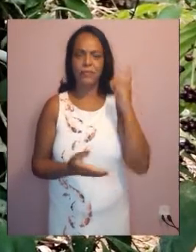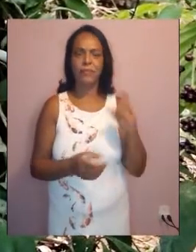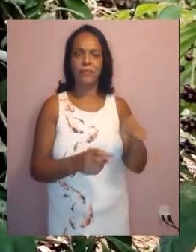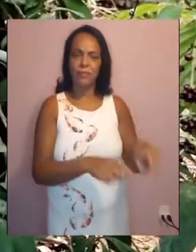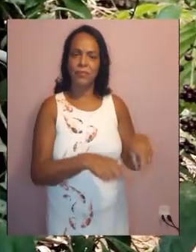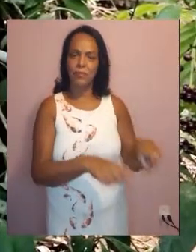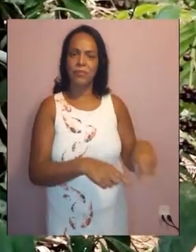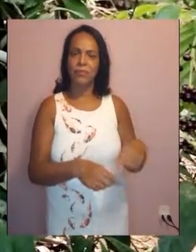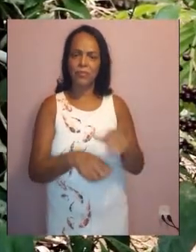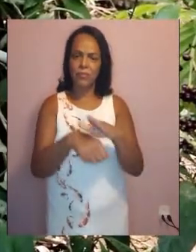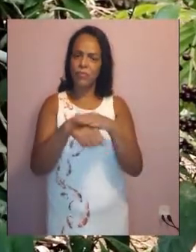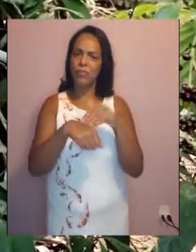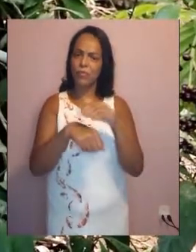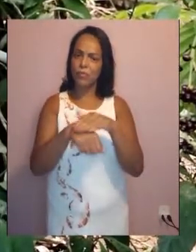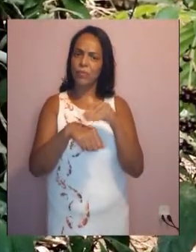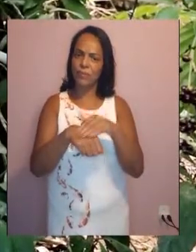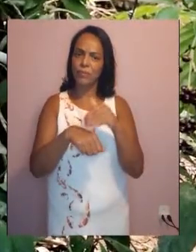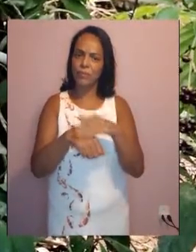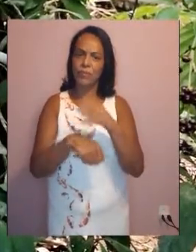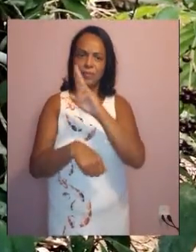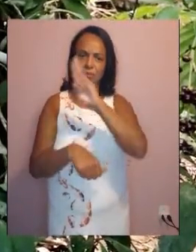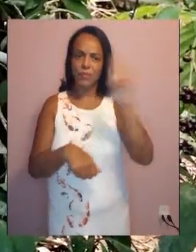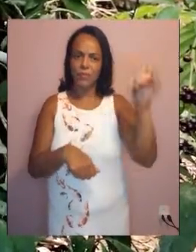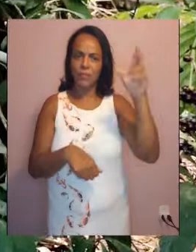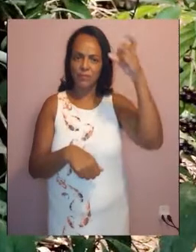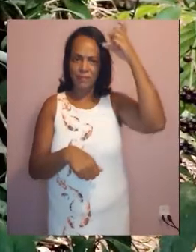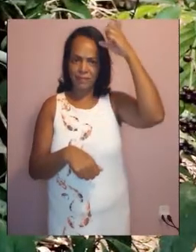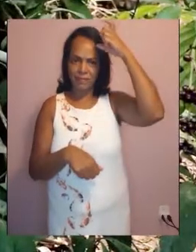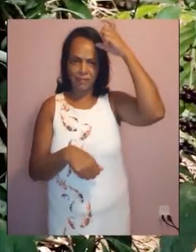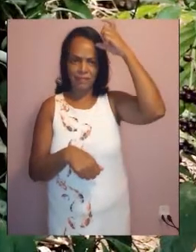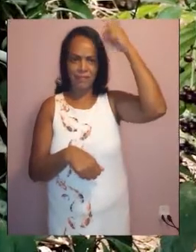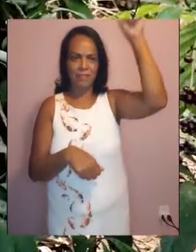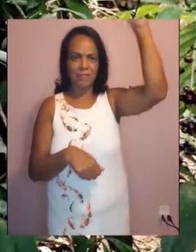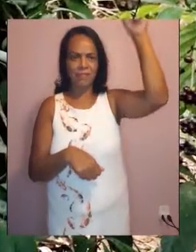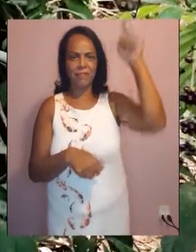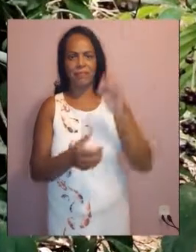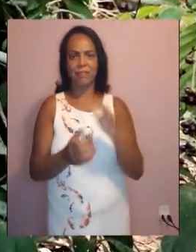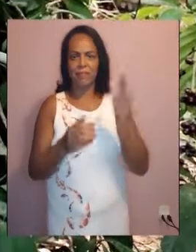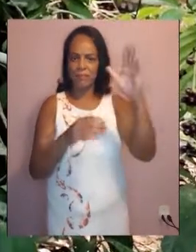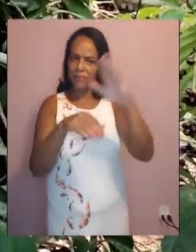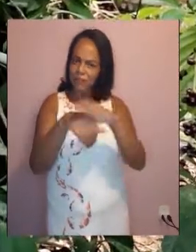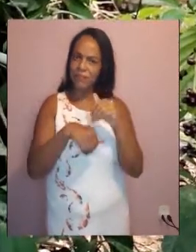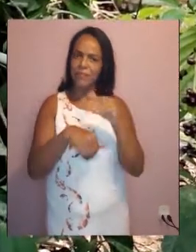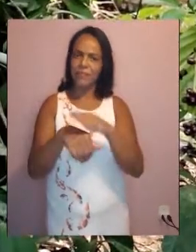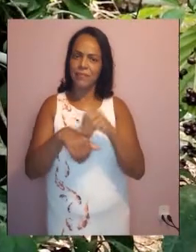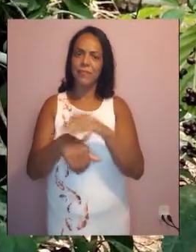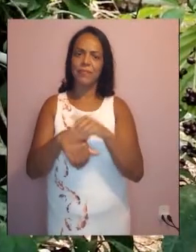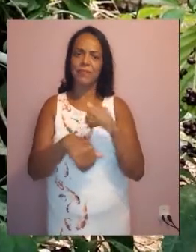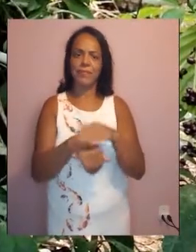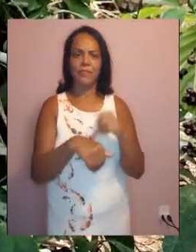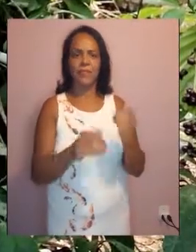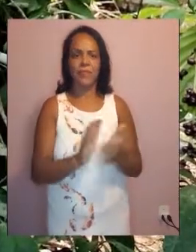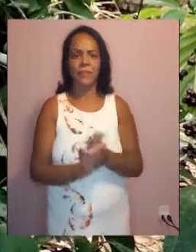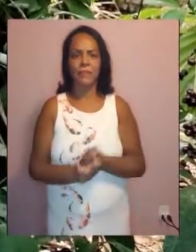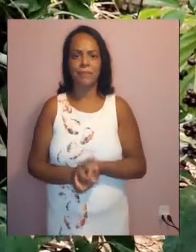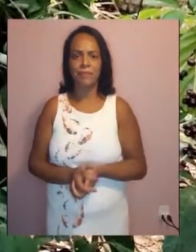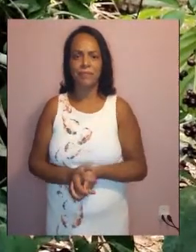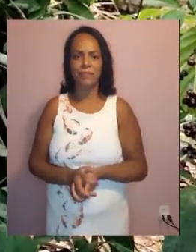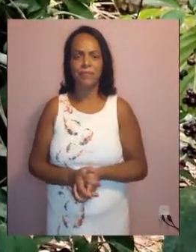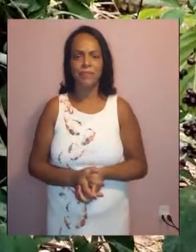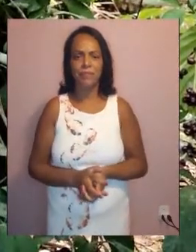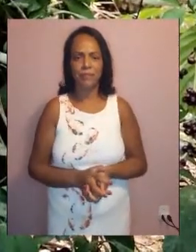chamavam mesmo pelo demônio. A sua forma, a sua maneira, gritavam pelo demônio. Como